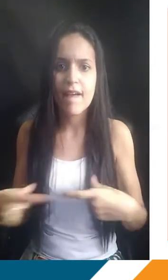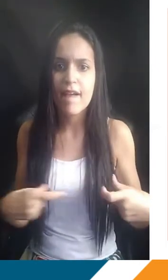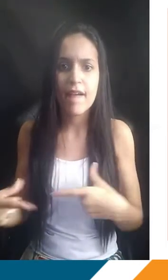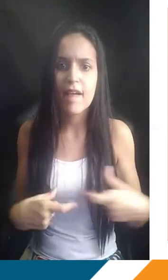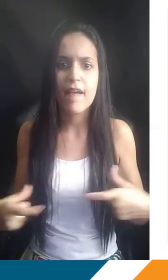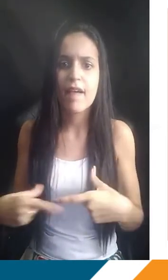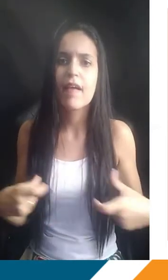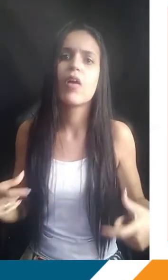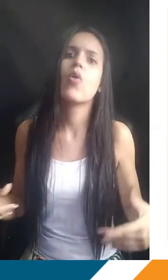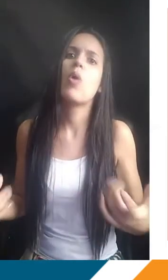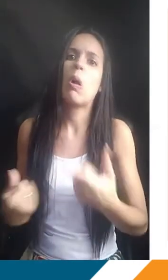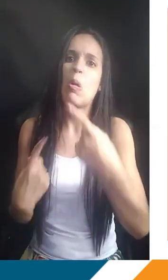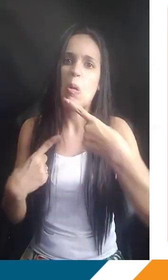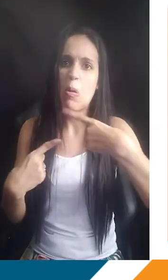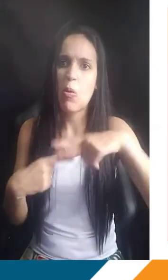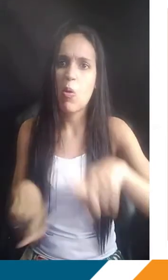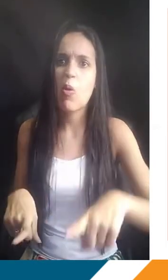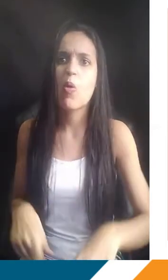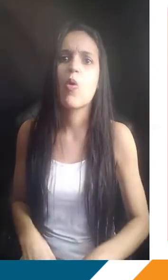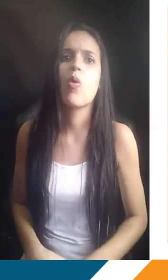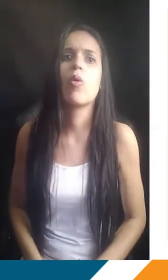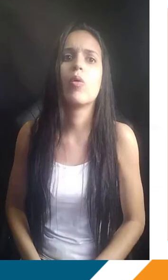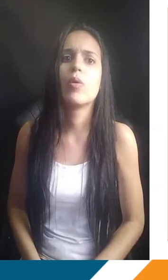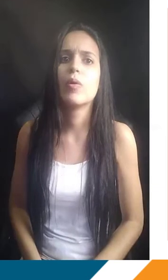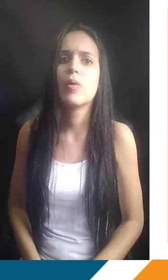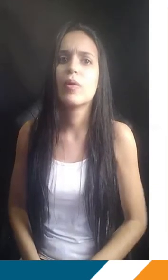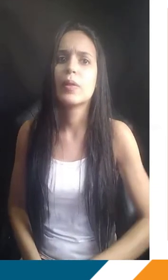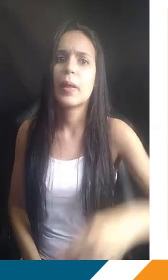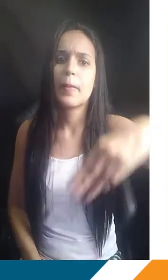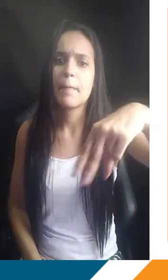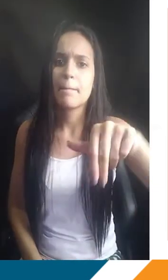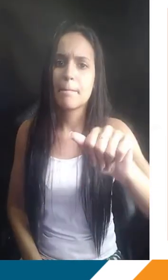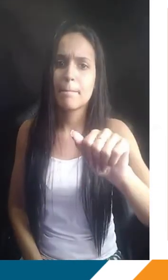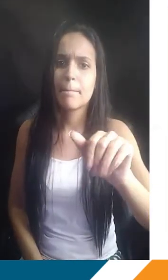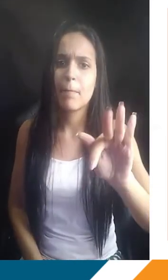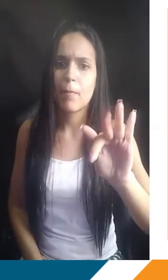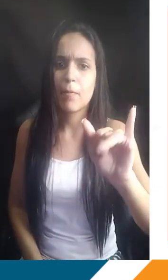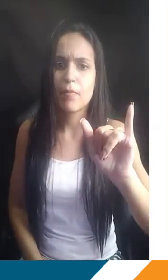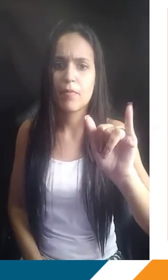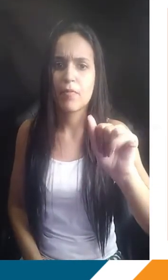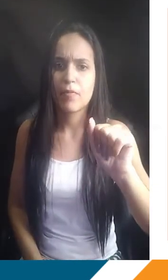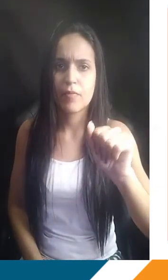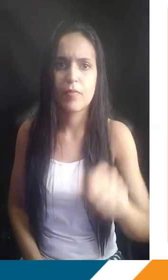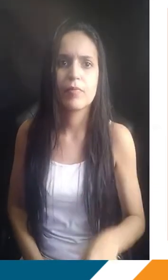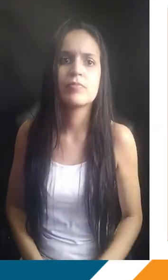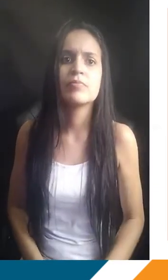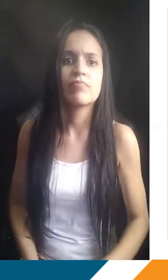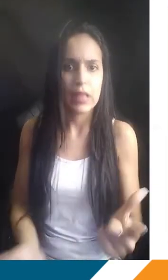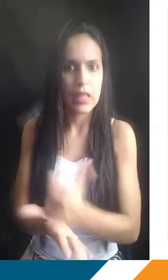a literatura também vai se debruçar sobre essa realidade violenta, né? Então, na prosa, a